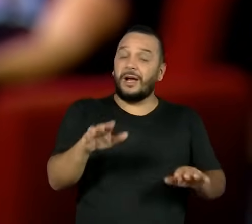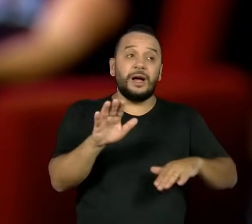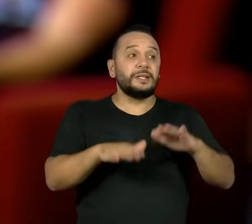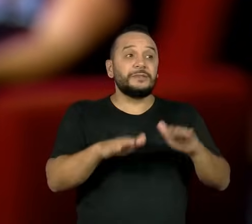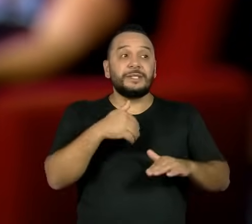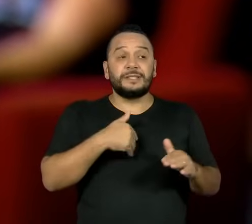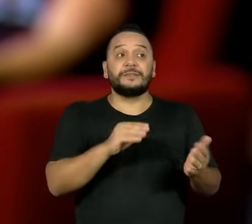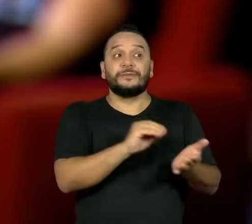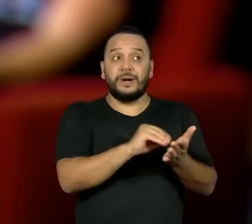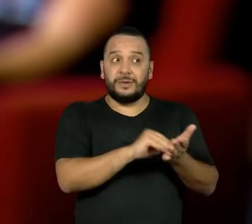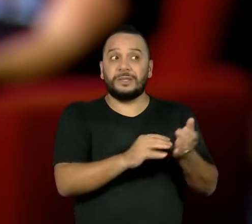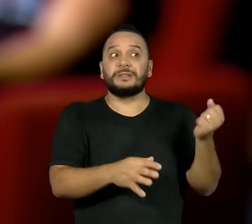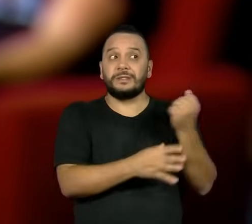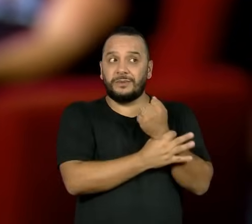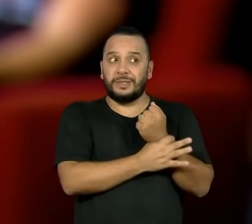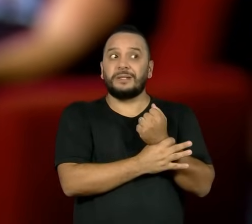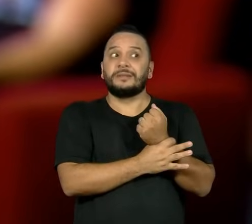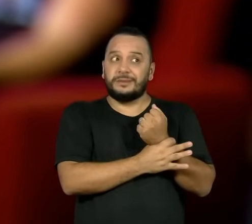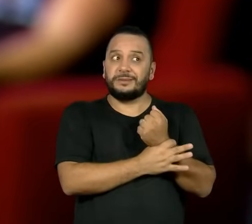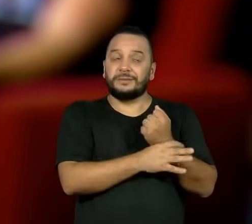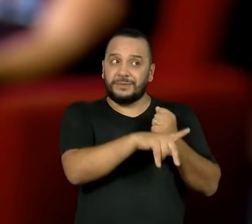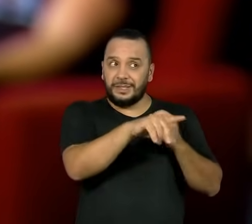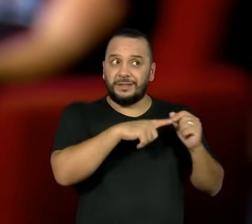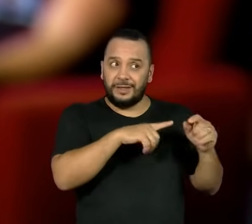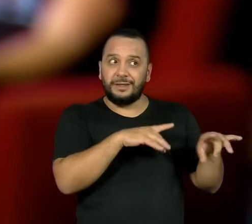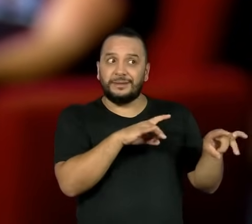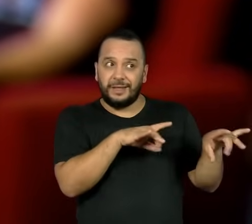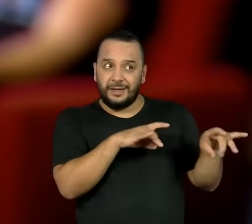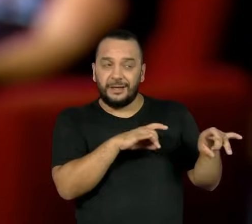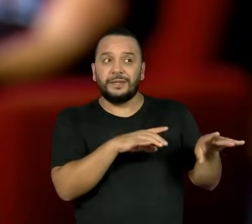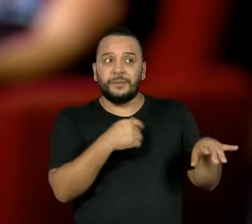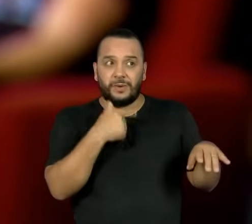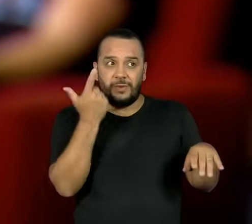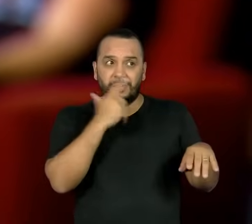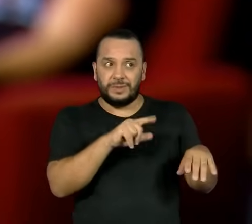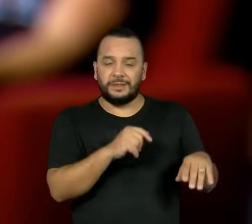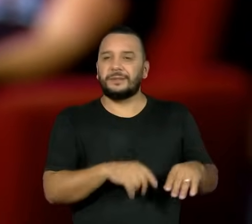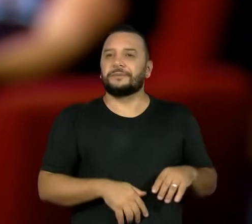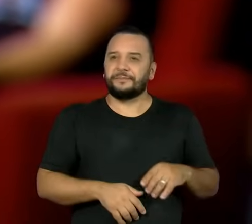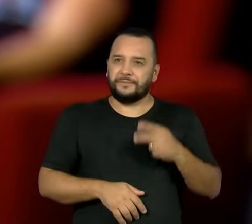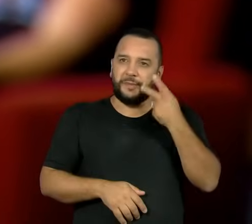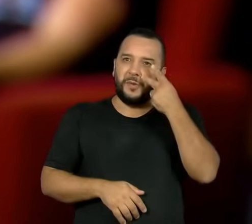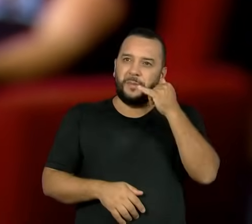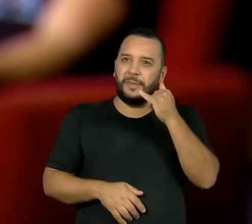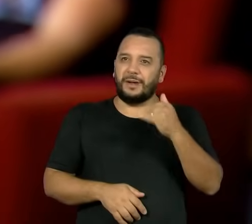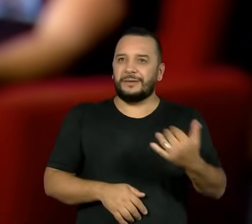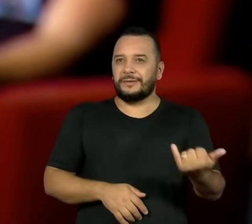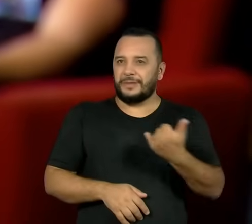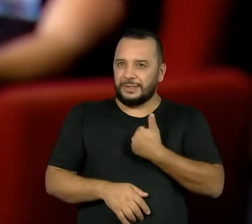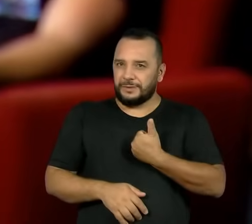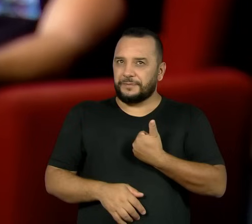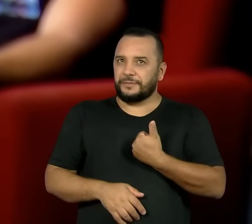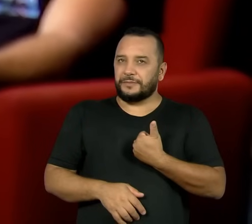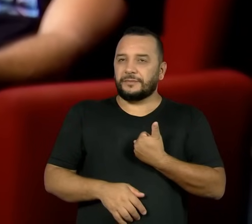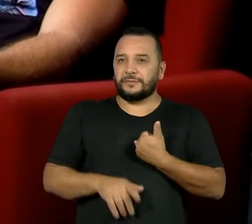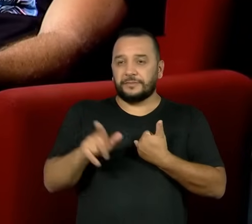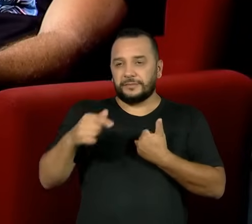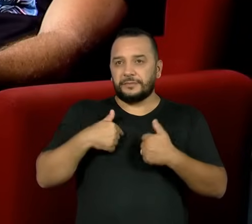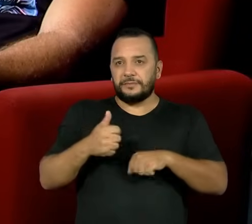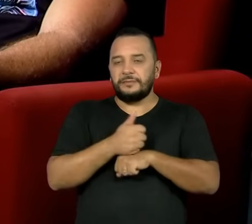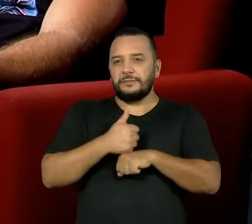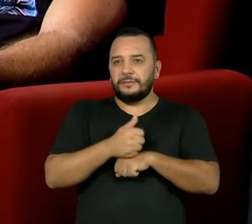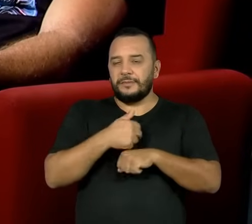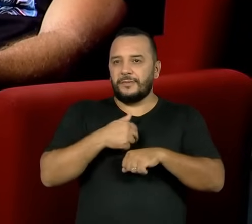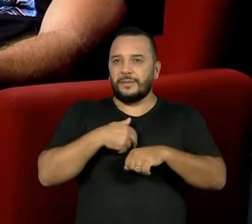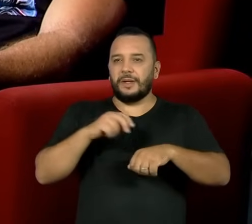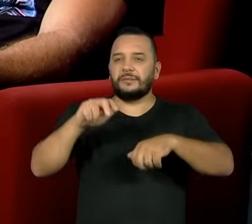sabe o que... Você tem várias técnicas para você Exato. chegar ali, né? Meu pai diz que você ser paraquedista é que nem